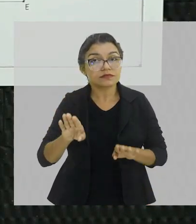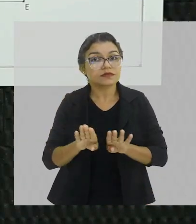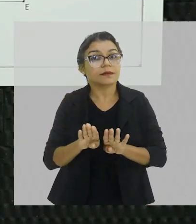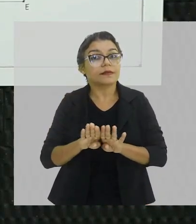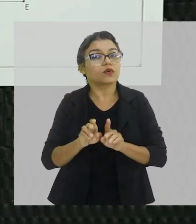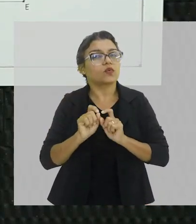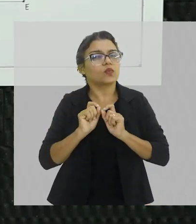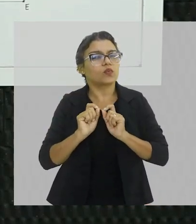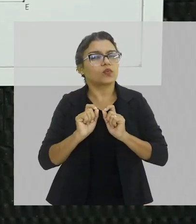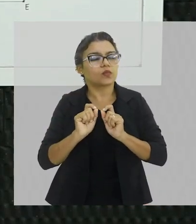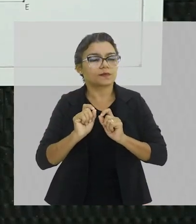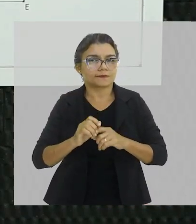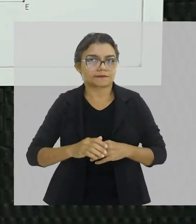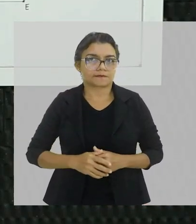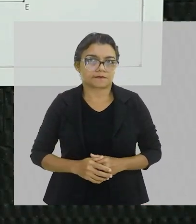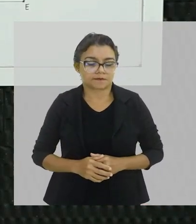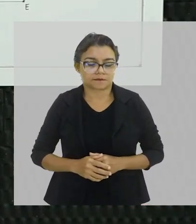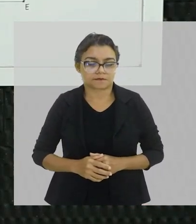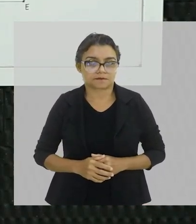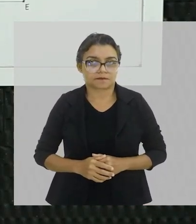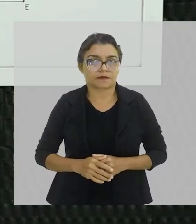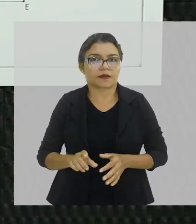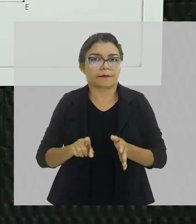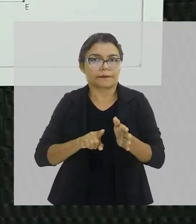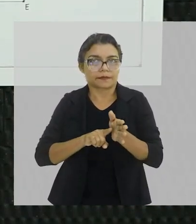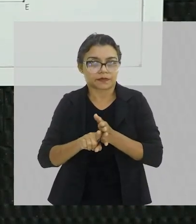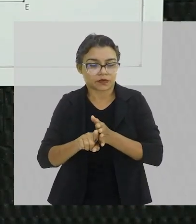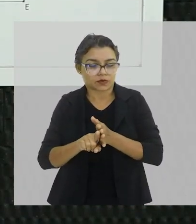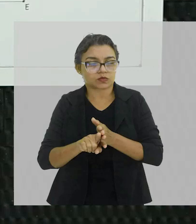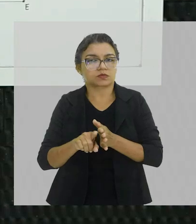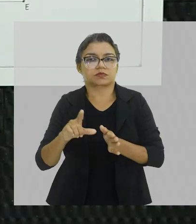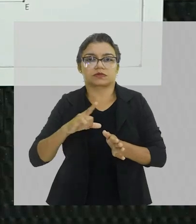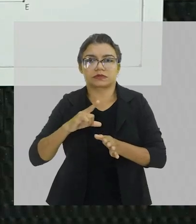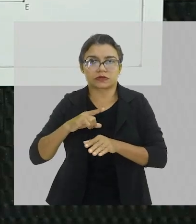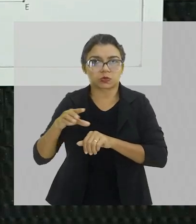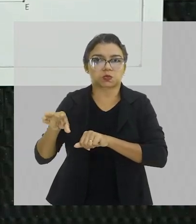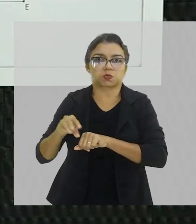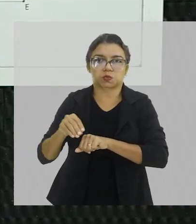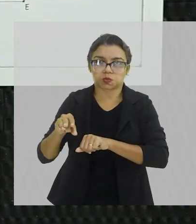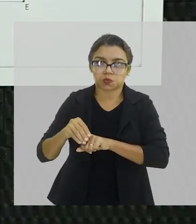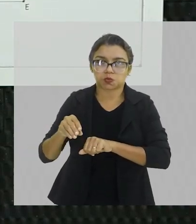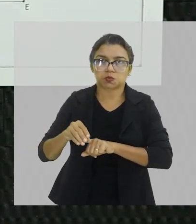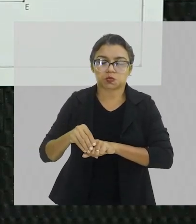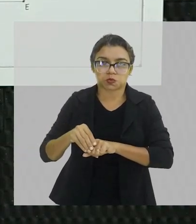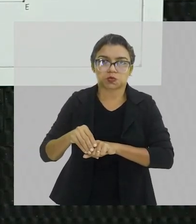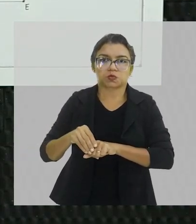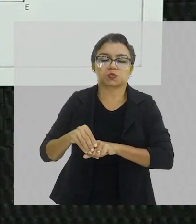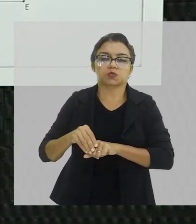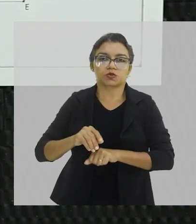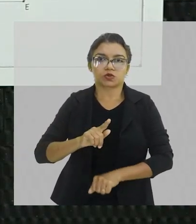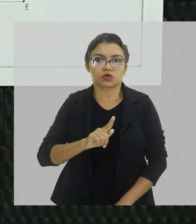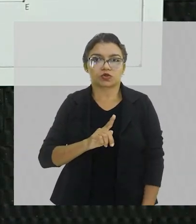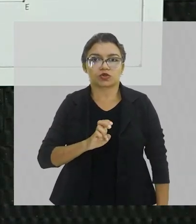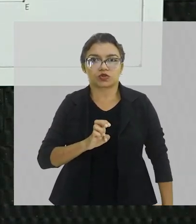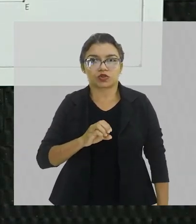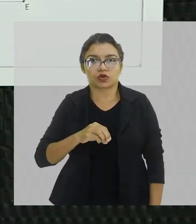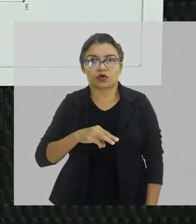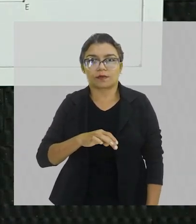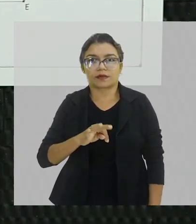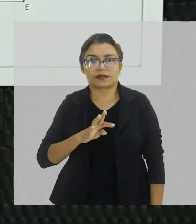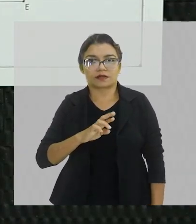só. Questão cheia de conhecimento de geometria. Se eu traço aqui, isso aqui também é raio,